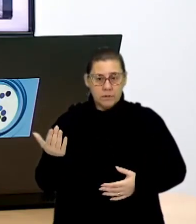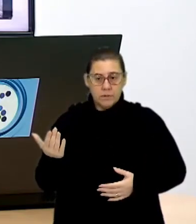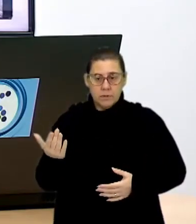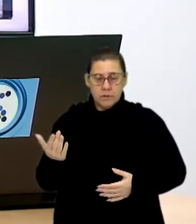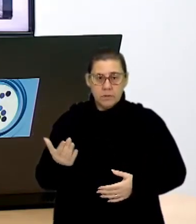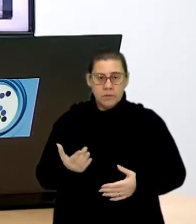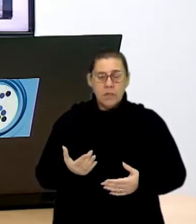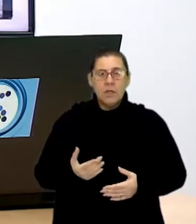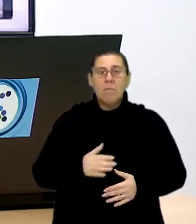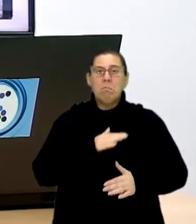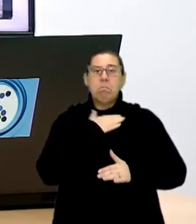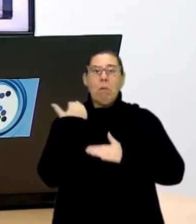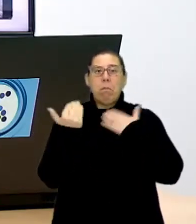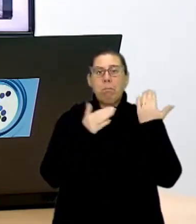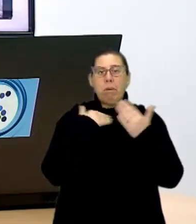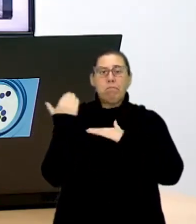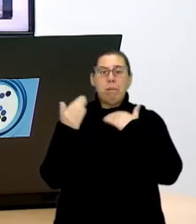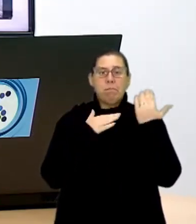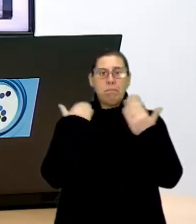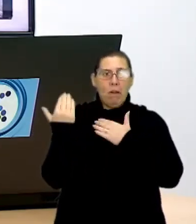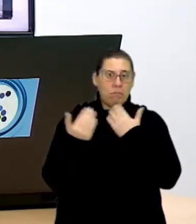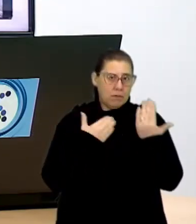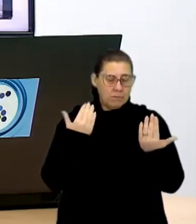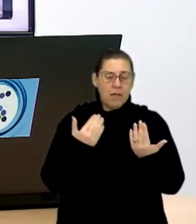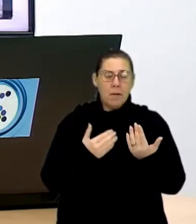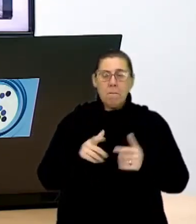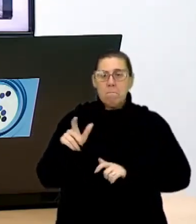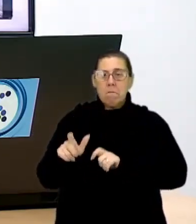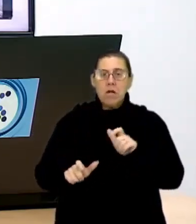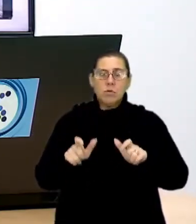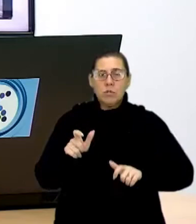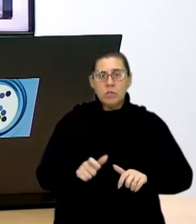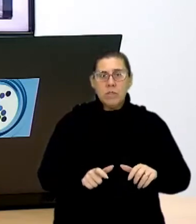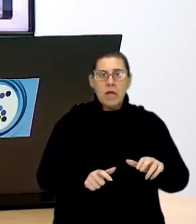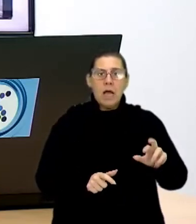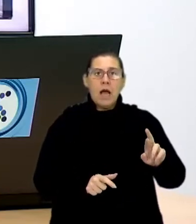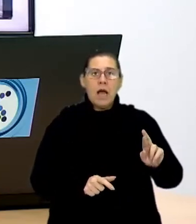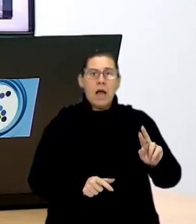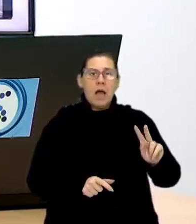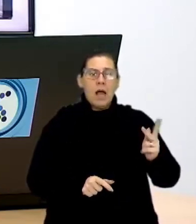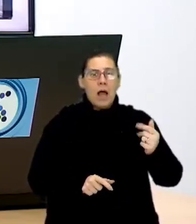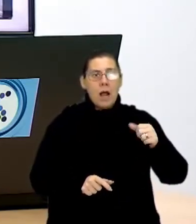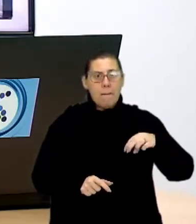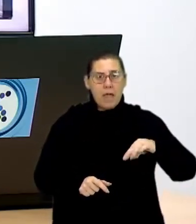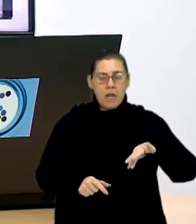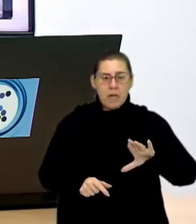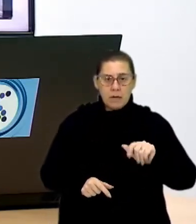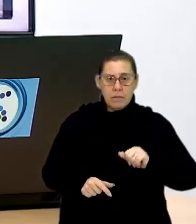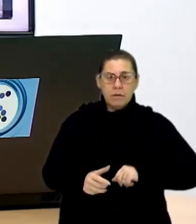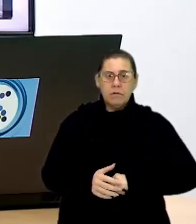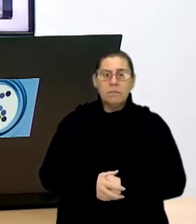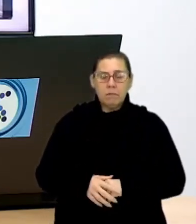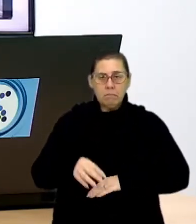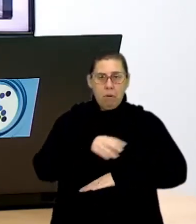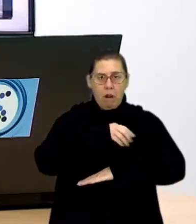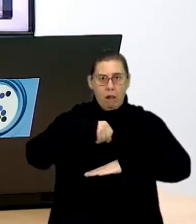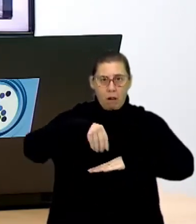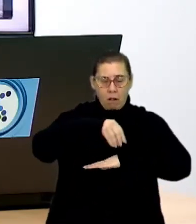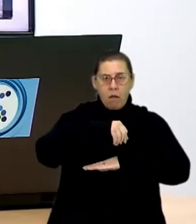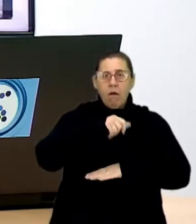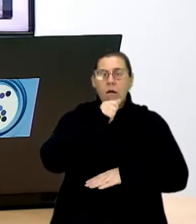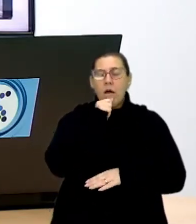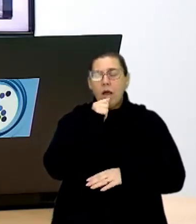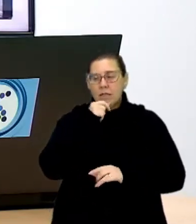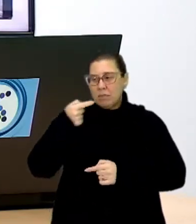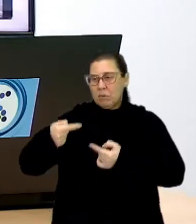essa mortandade aí entre os armênios. Esse crime, ele gera muita discussão ainda